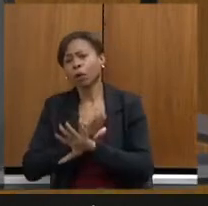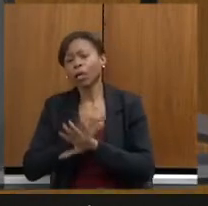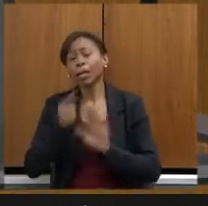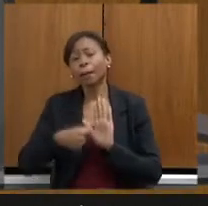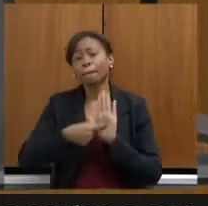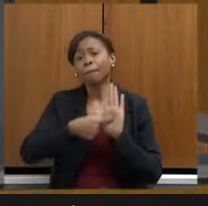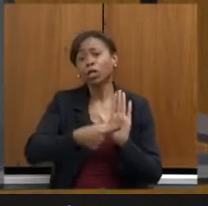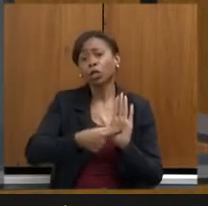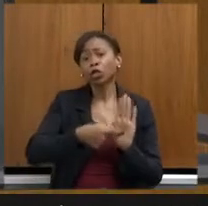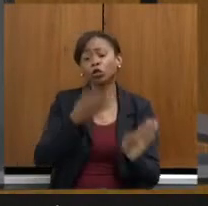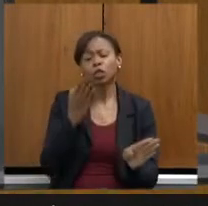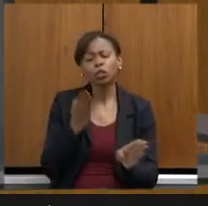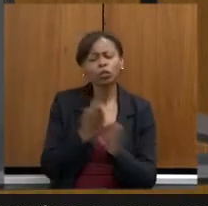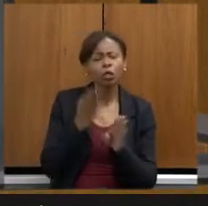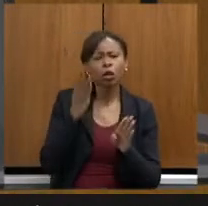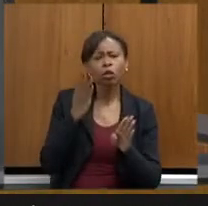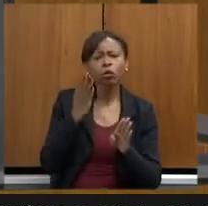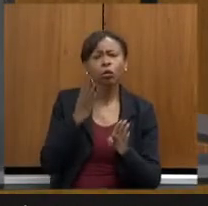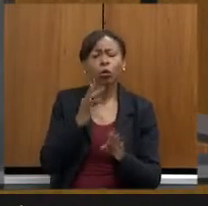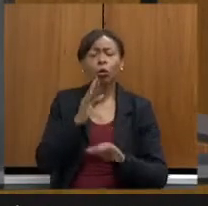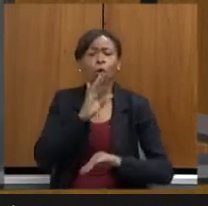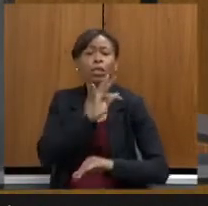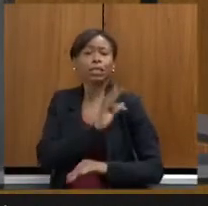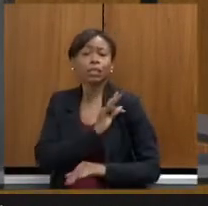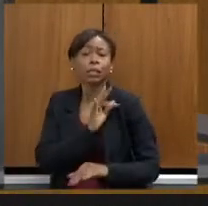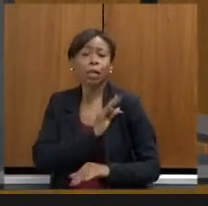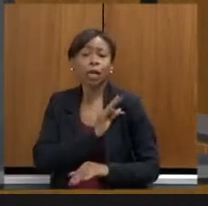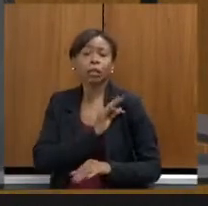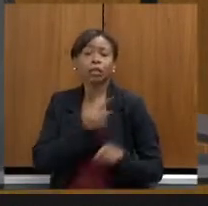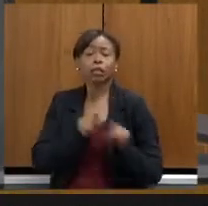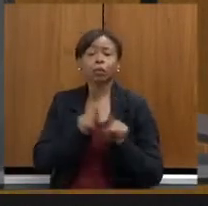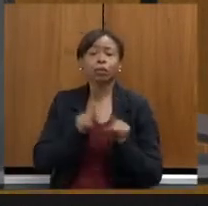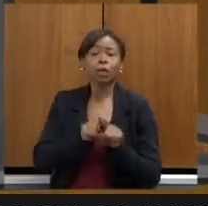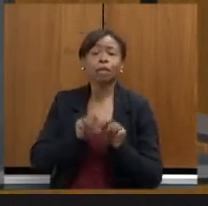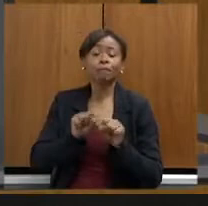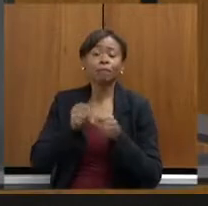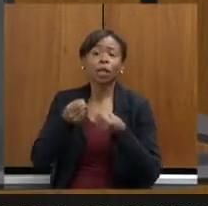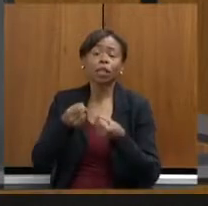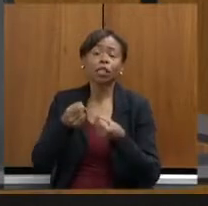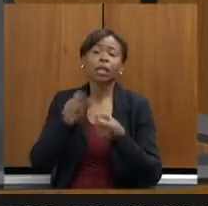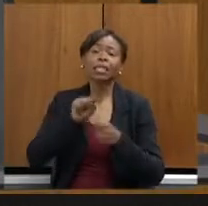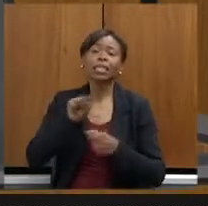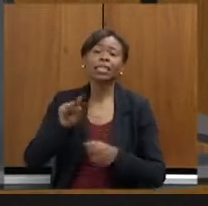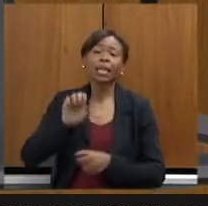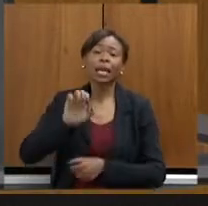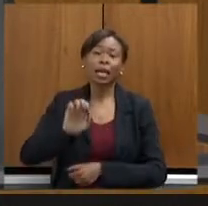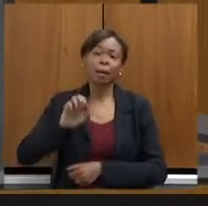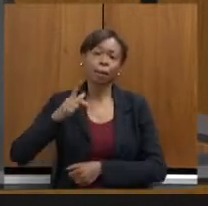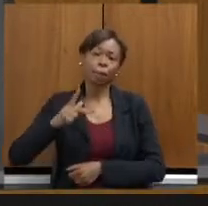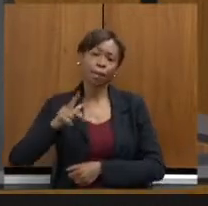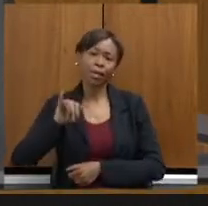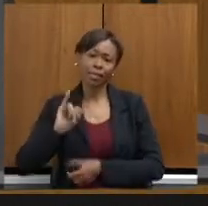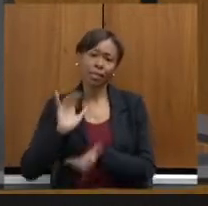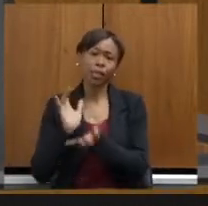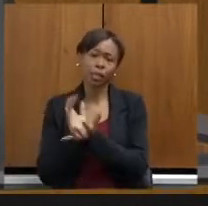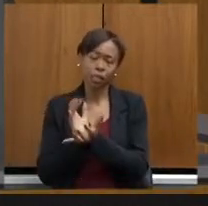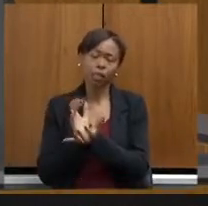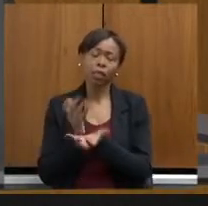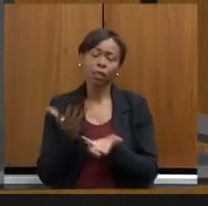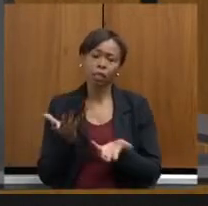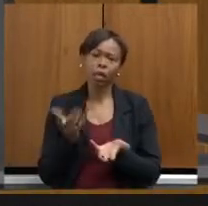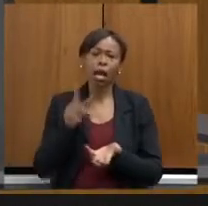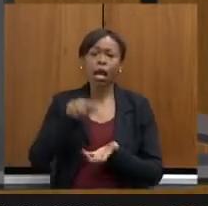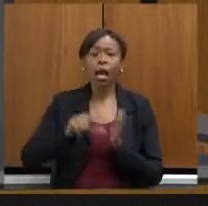técnico da necessidade de fornecimento dos equipamentos de proteção individual é a cláusula nona do